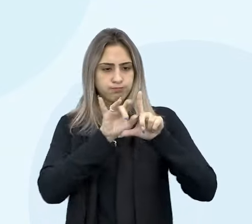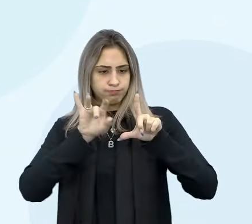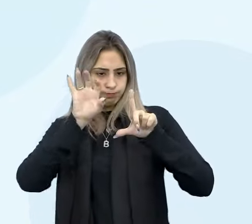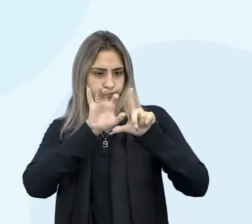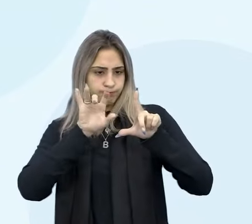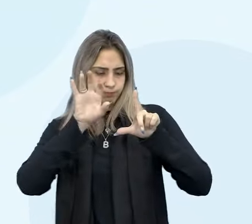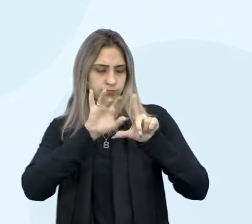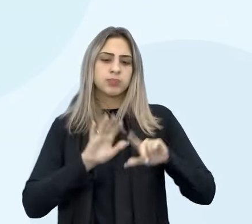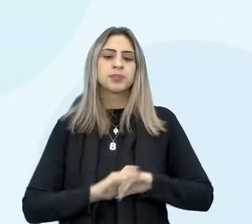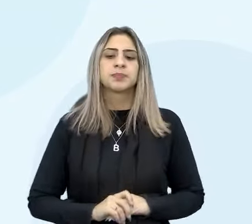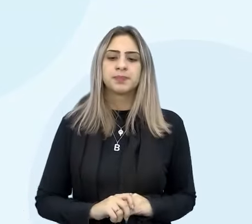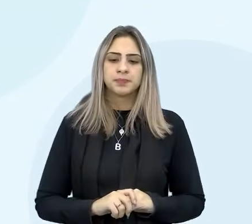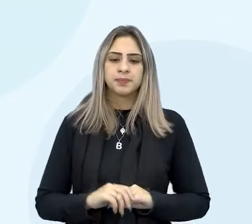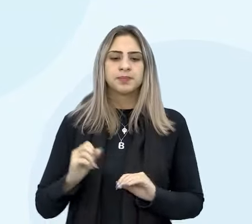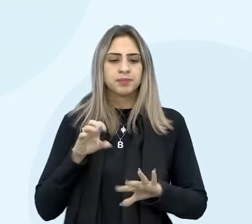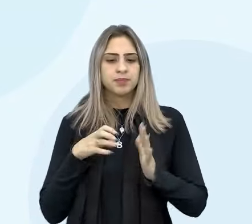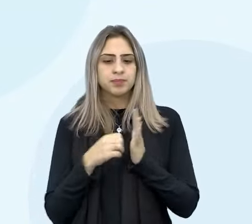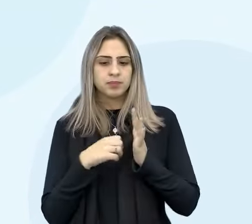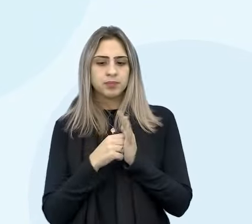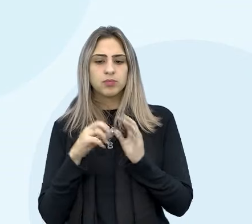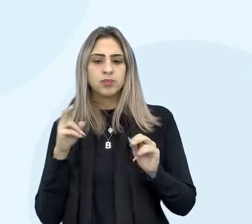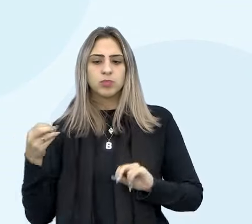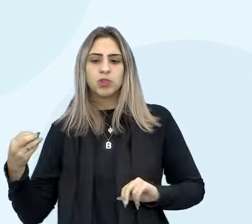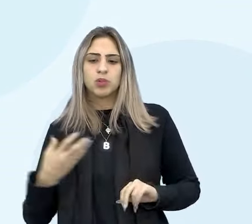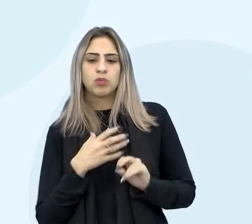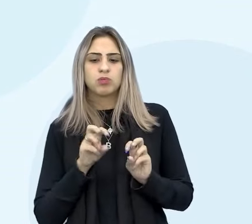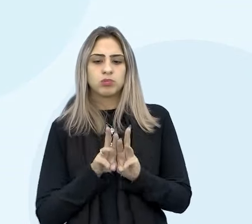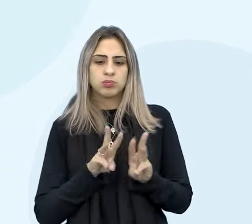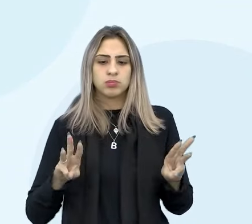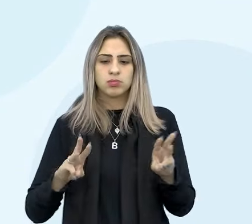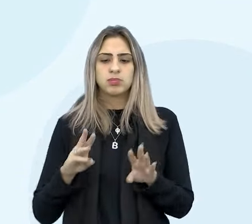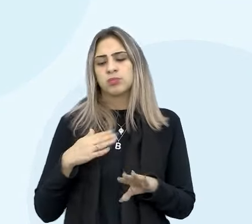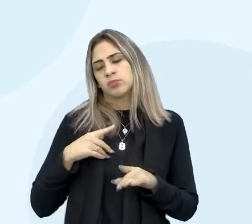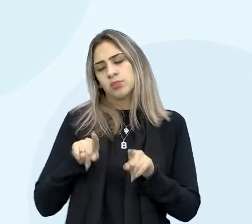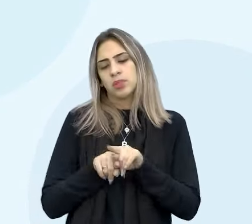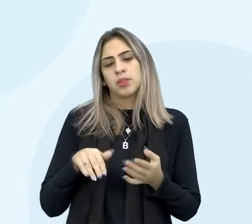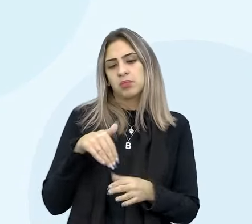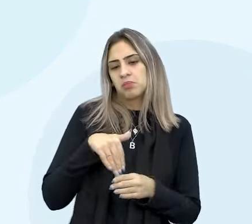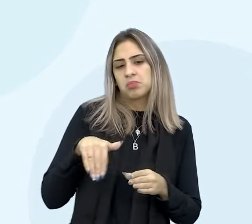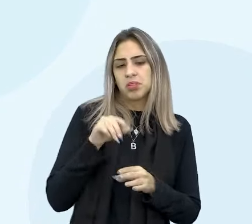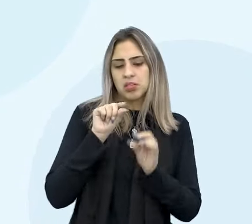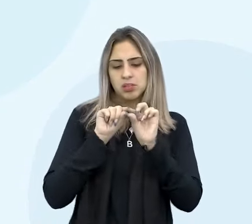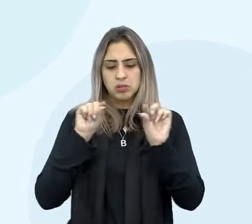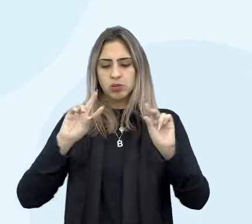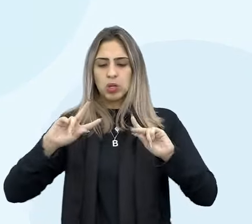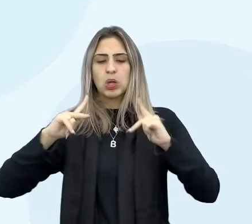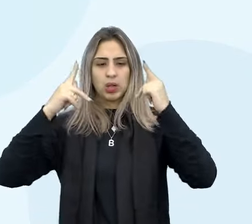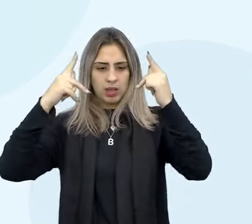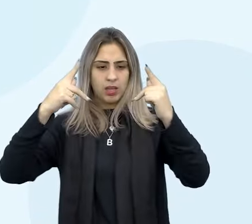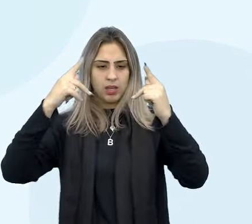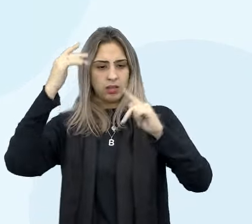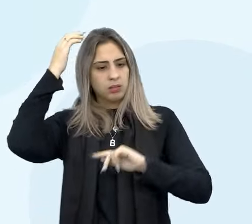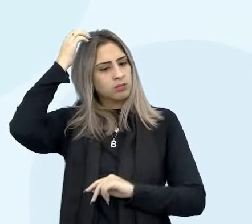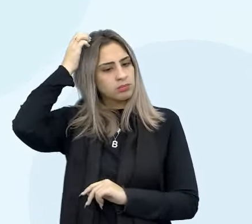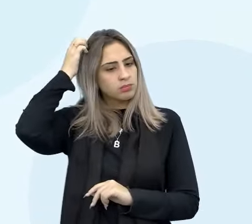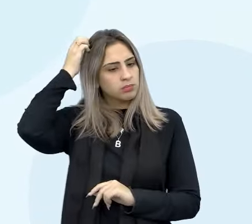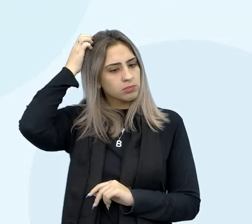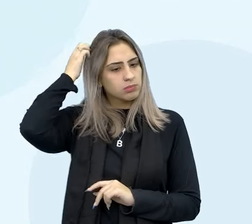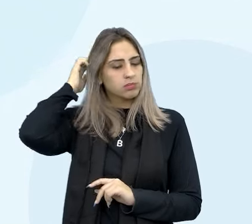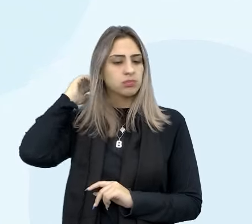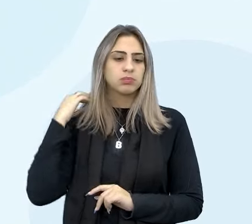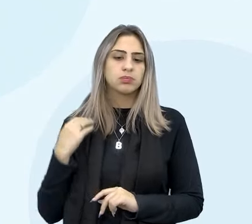né, para poder acessar o novo site, ou acessa através do endereço que eu passei no slide